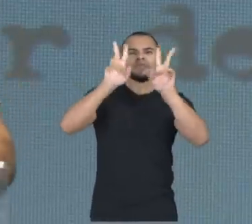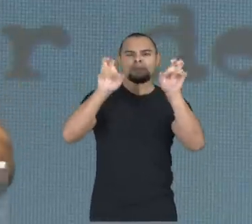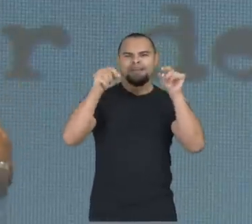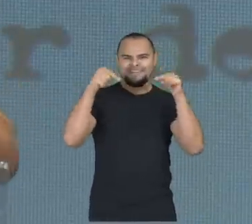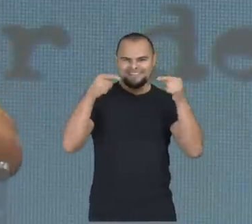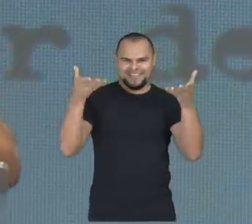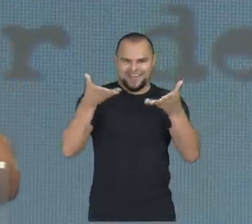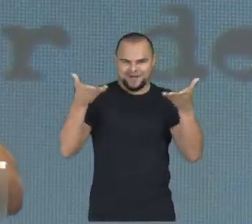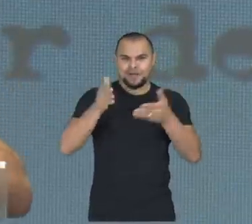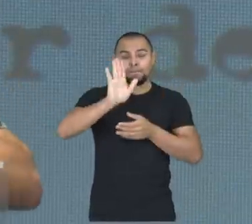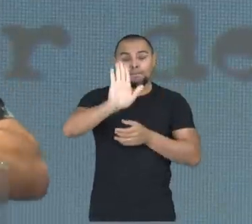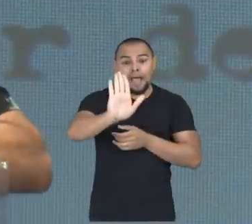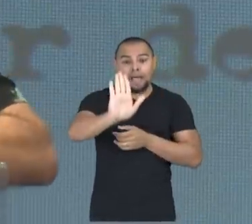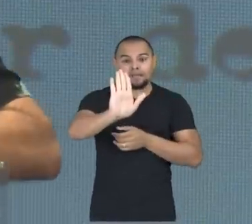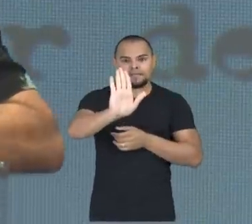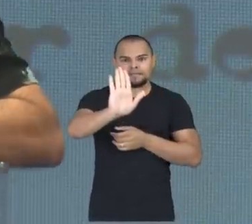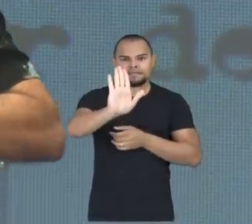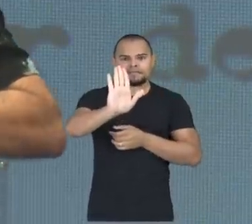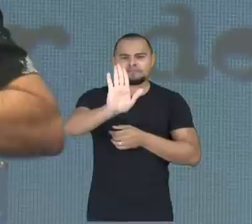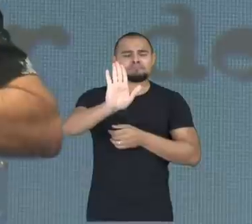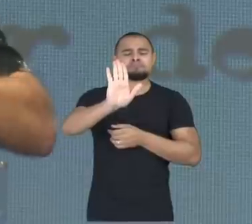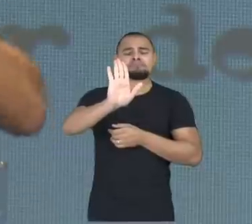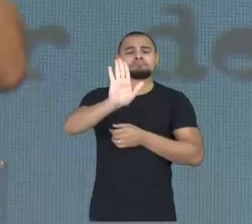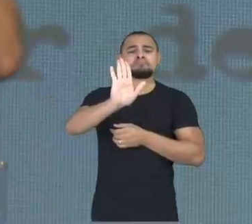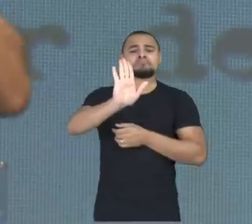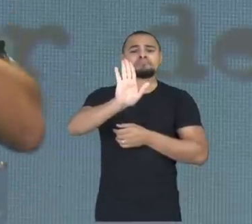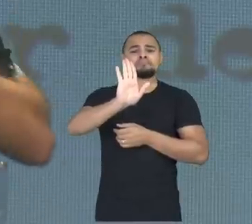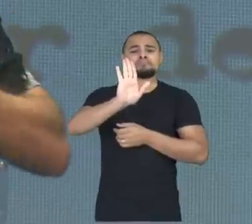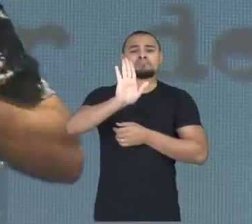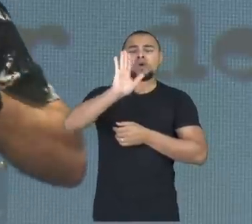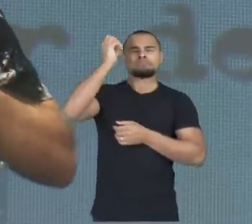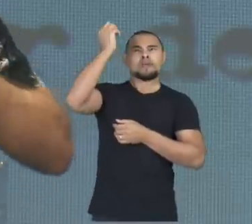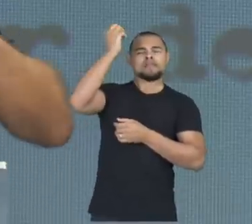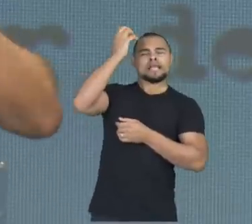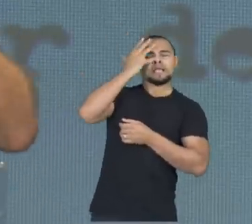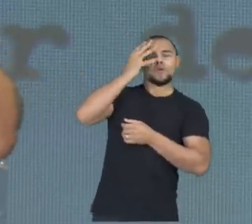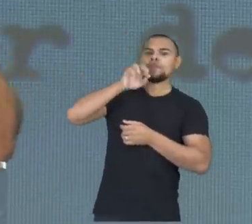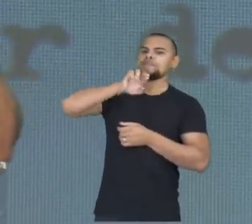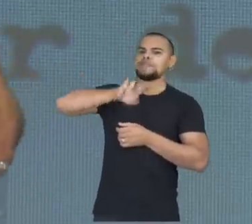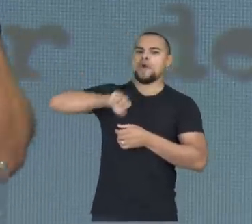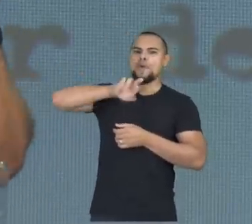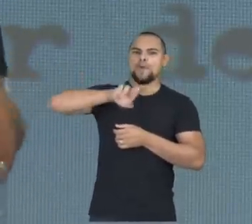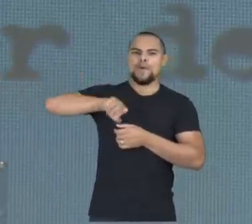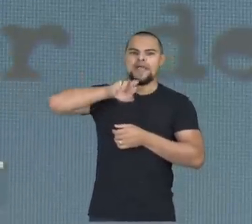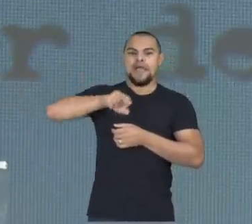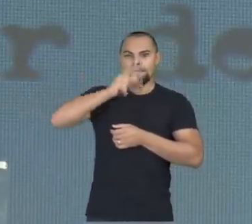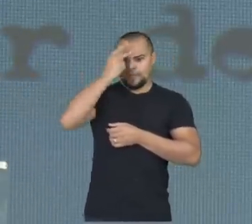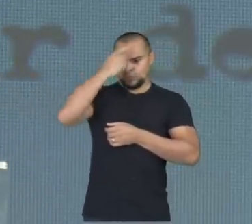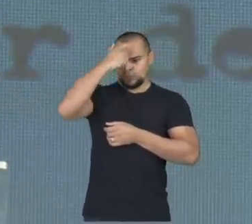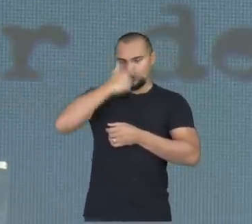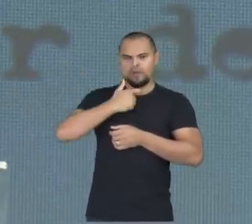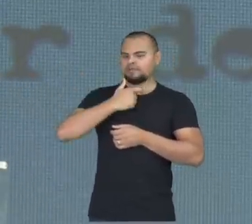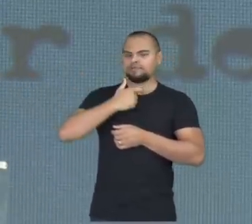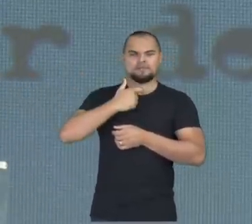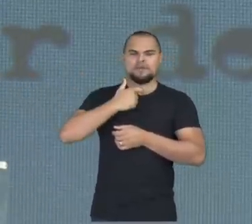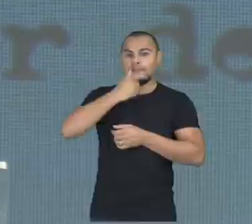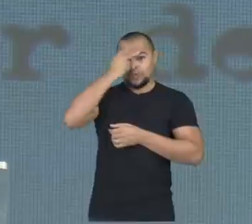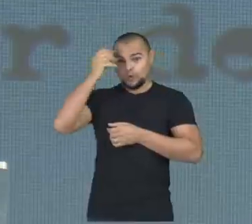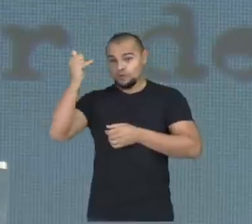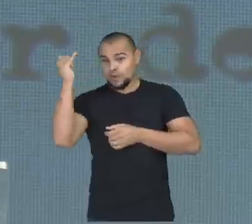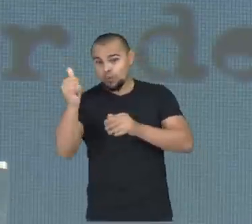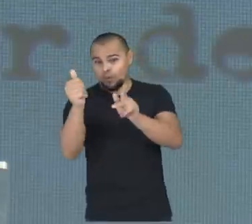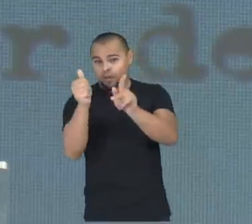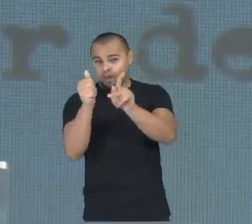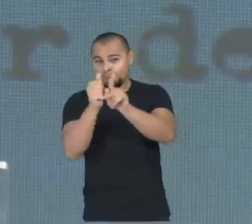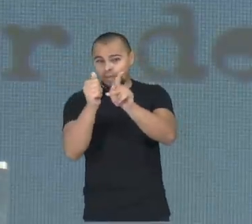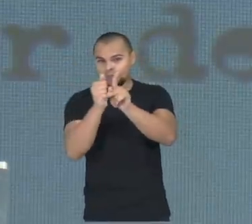você, mas isso não faz sentido como revelação através de uma pessoa. Não foi gente que disse